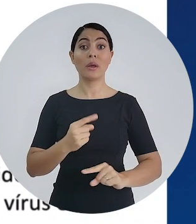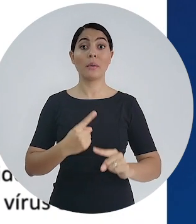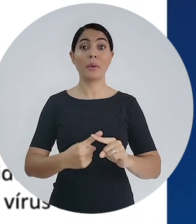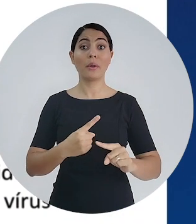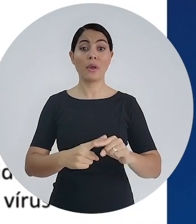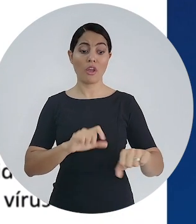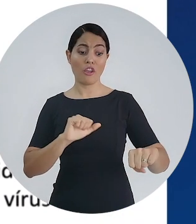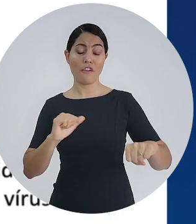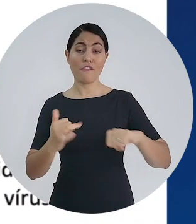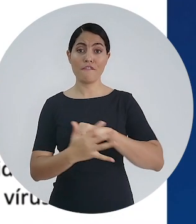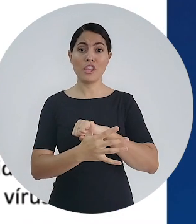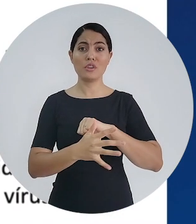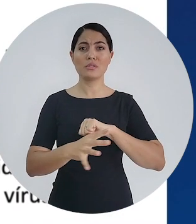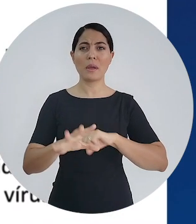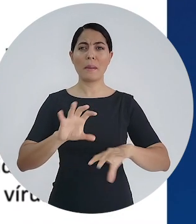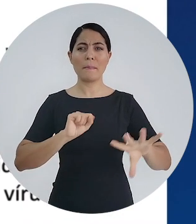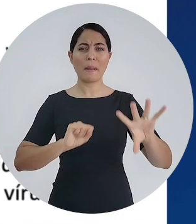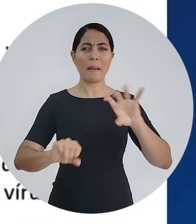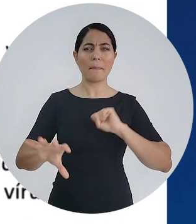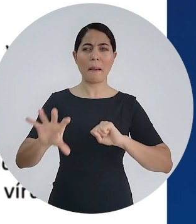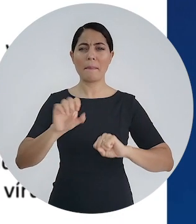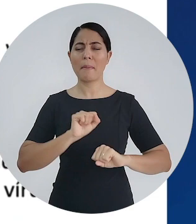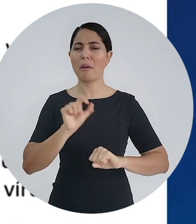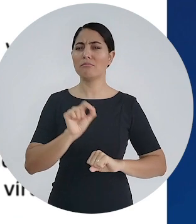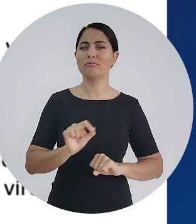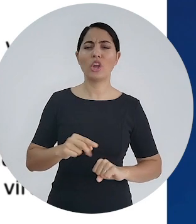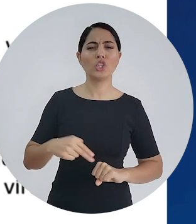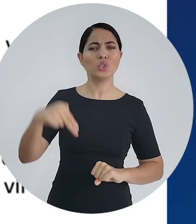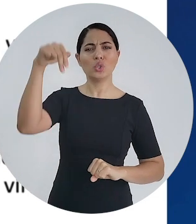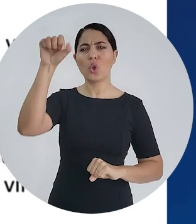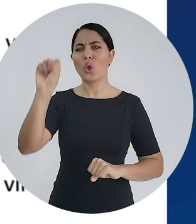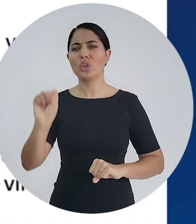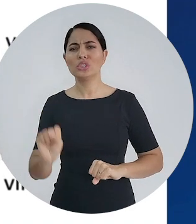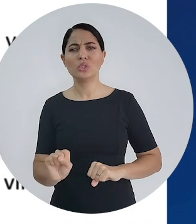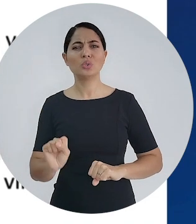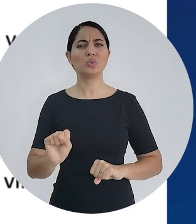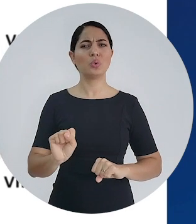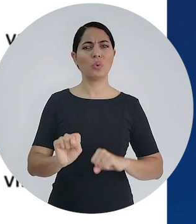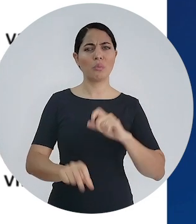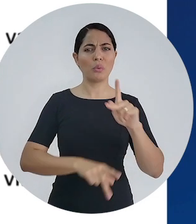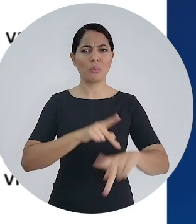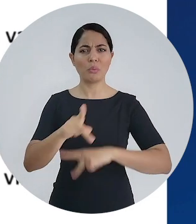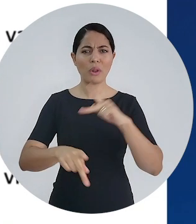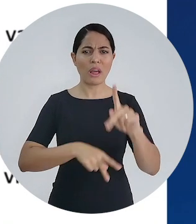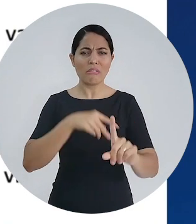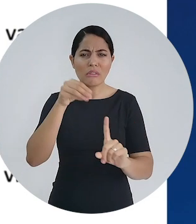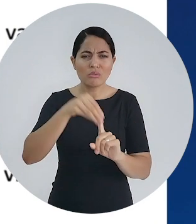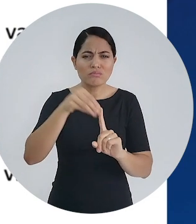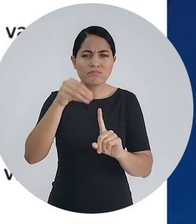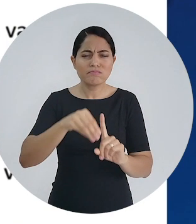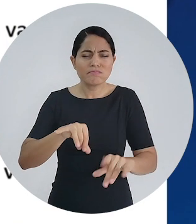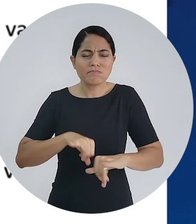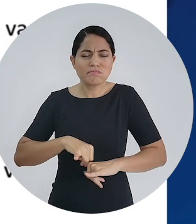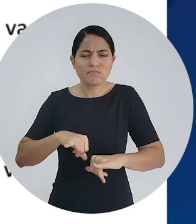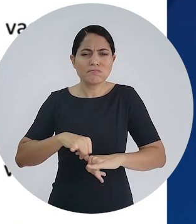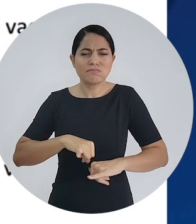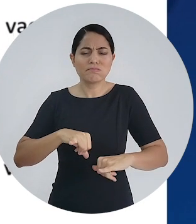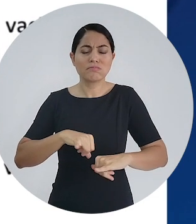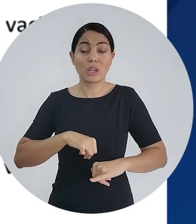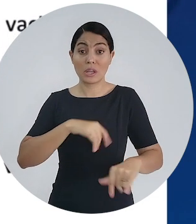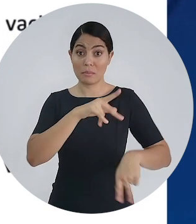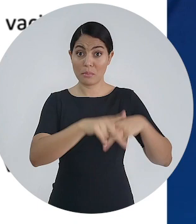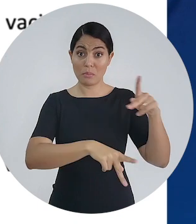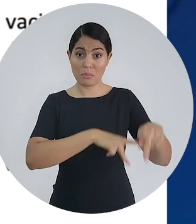a sul do Brasil, replicando cepas, afetando diferentes grupos etários e castigando os mais vulneráveis, e que os doentes